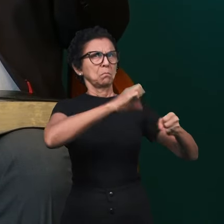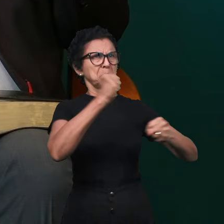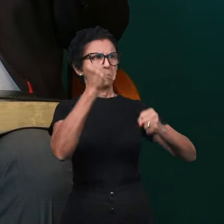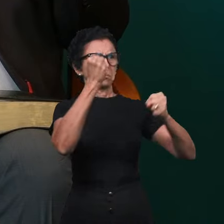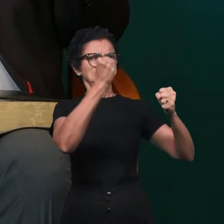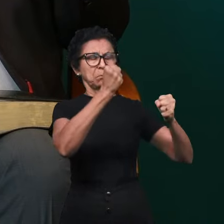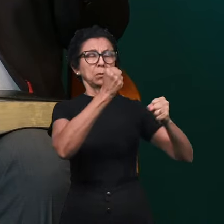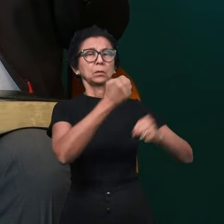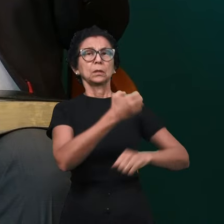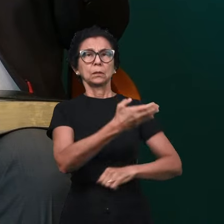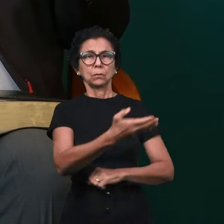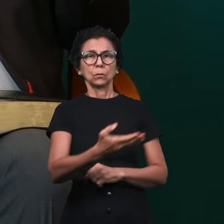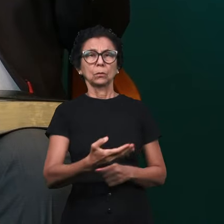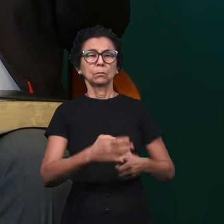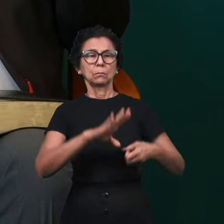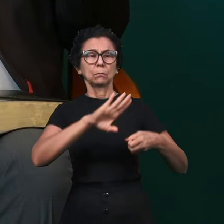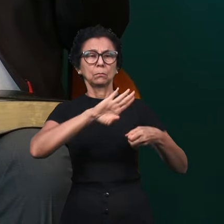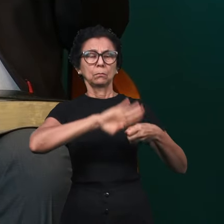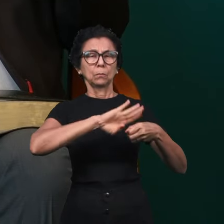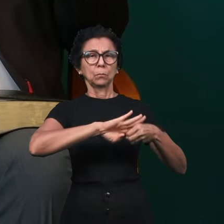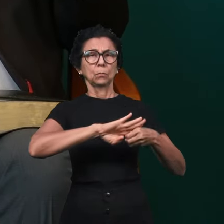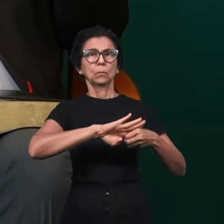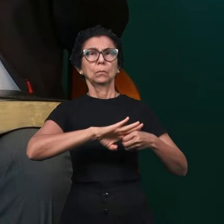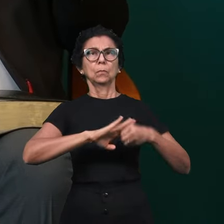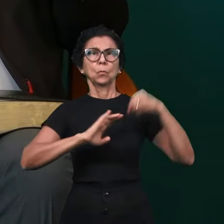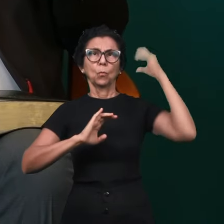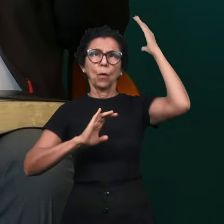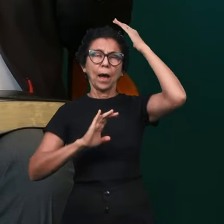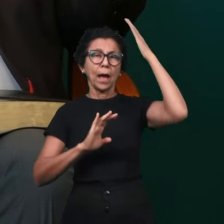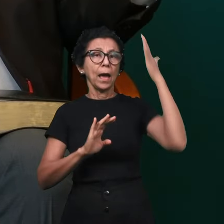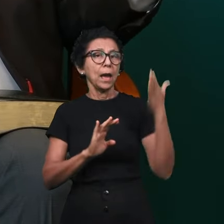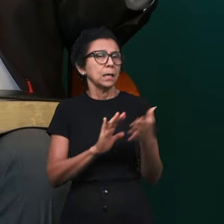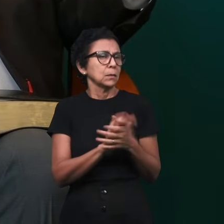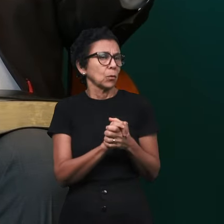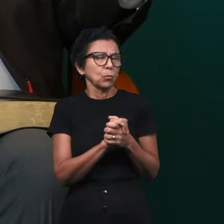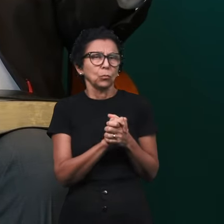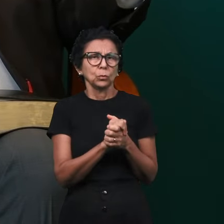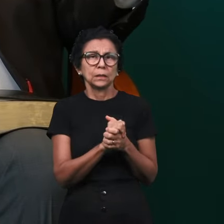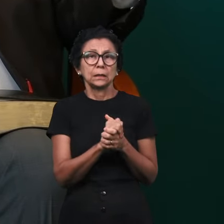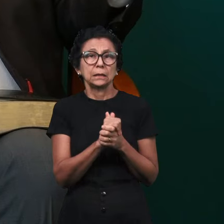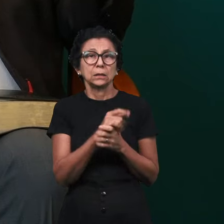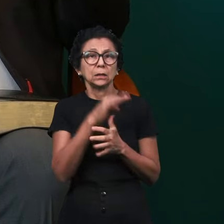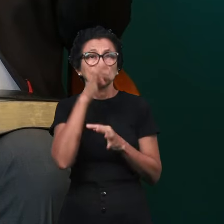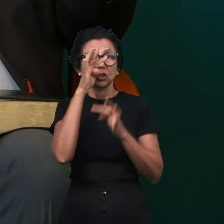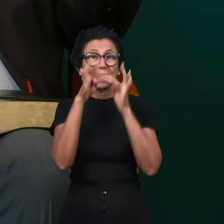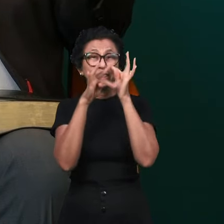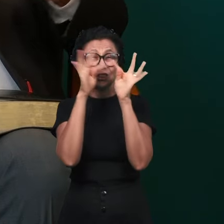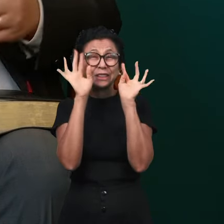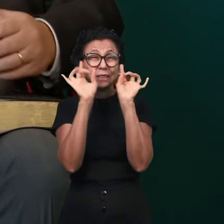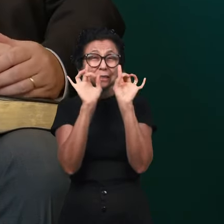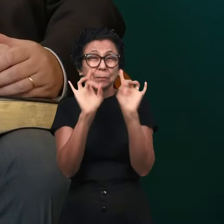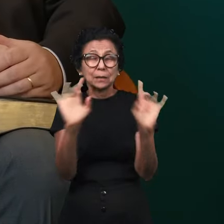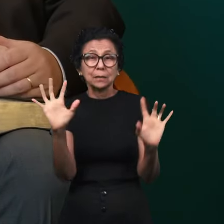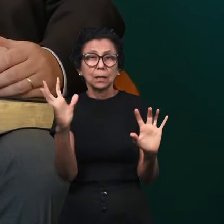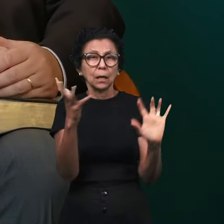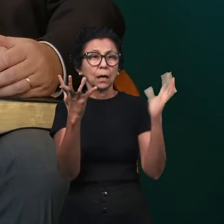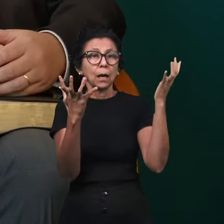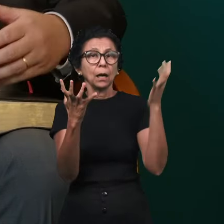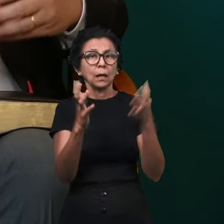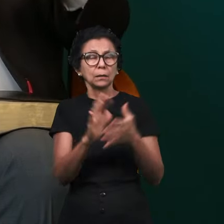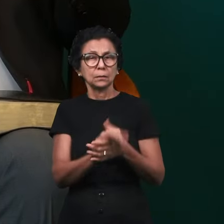que existiu. Inclusive, o reino babilônico ele era conhecido pelos seus jardins suspensos, não é? Que era uma das 7 maravilhas do mundo